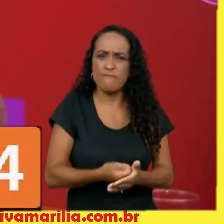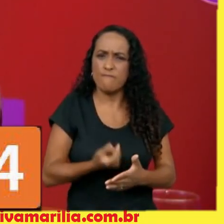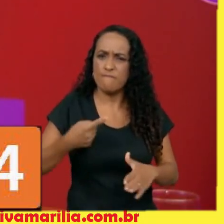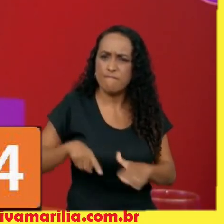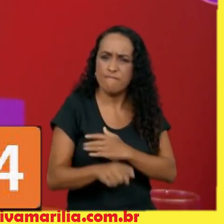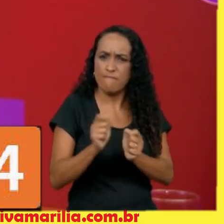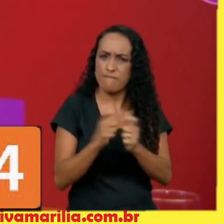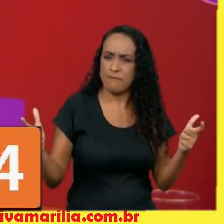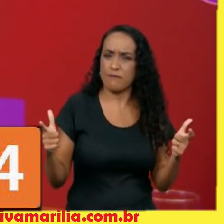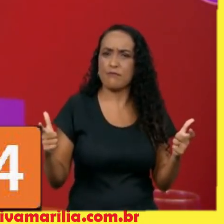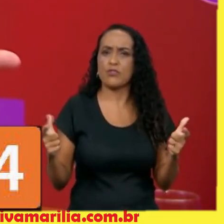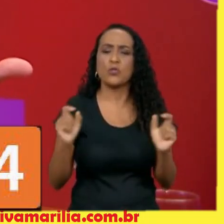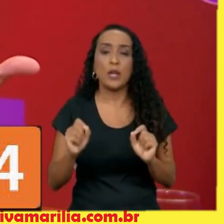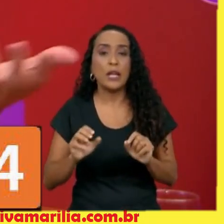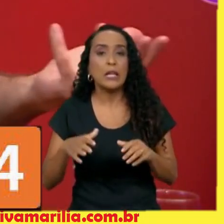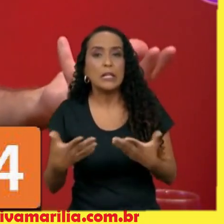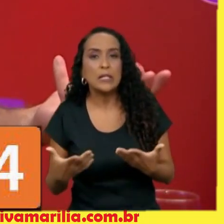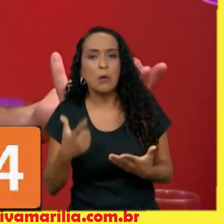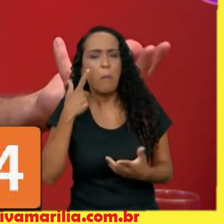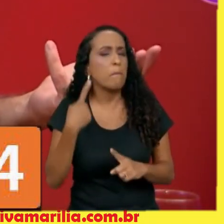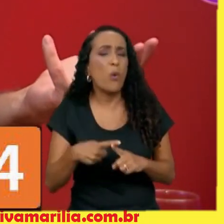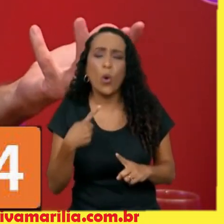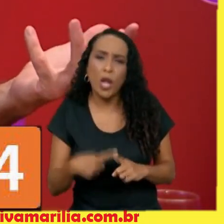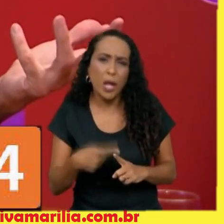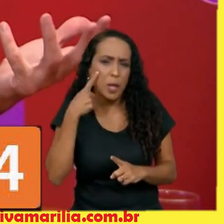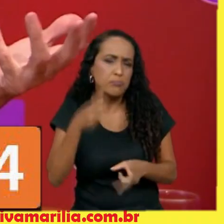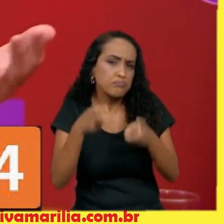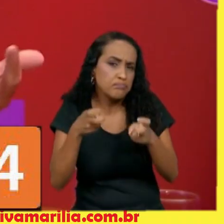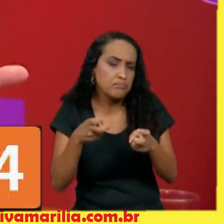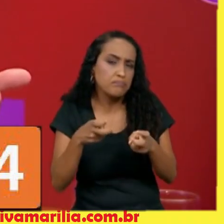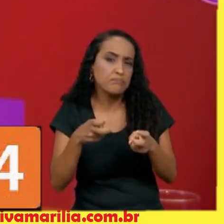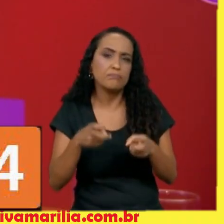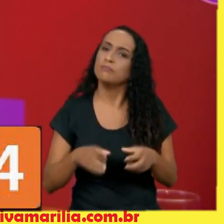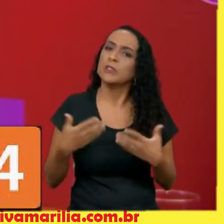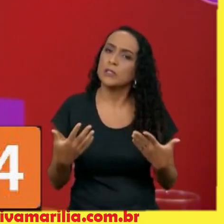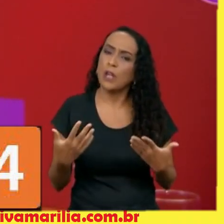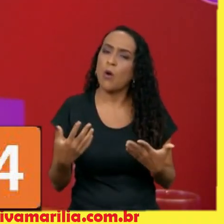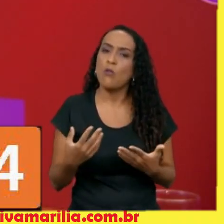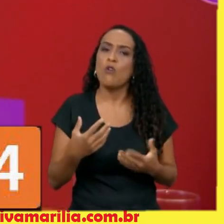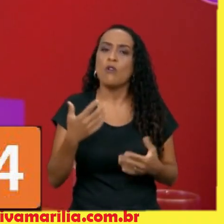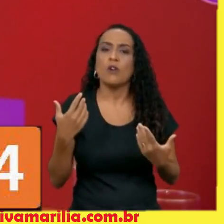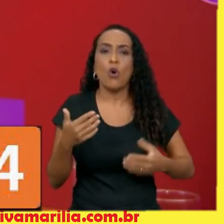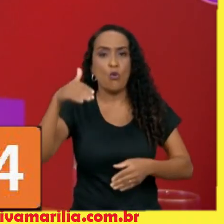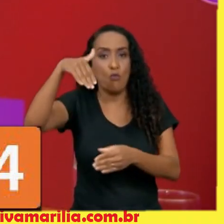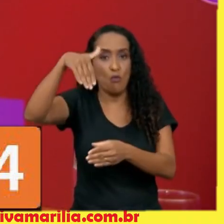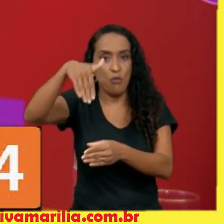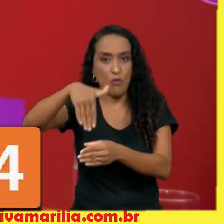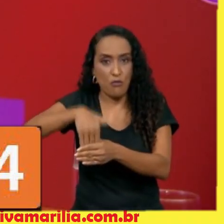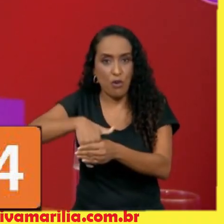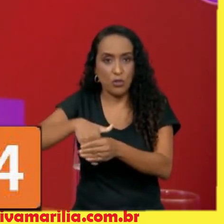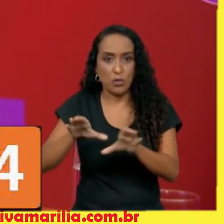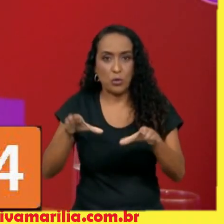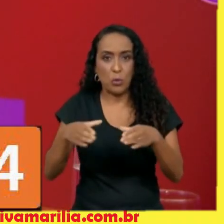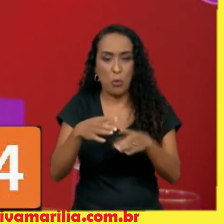e tal. Perfeito. Quer dizer, e aí você tem que ver por quê. Isso aconteceu. O voto da classe